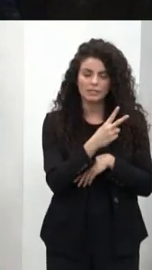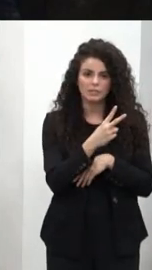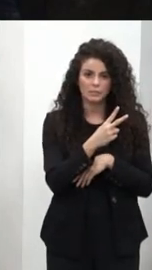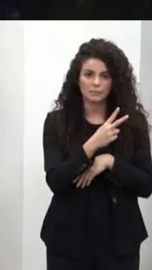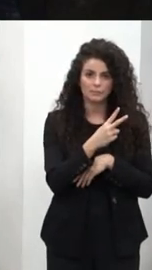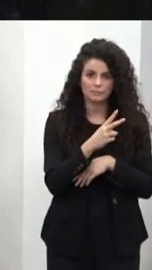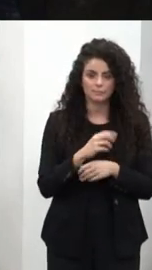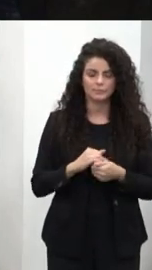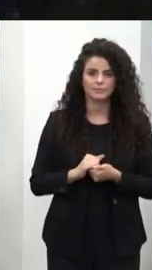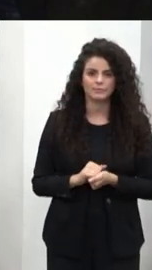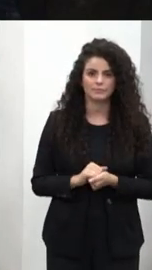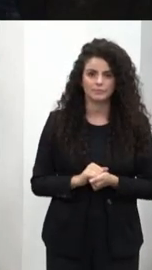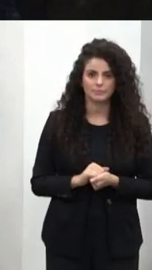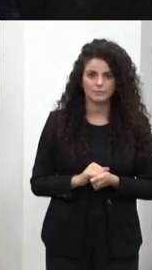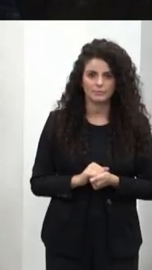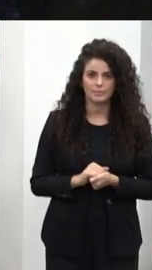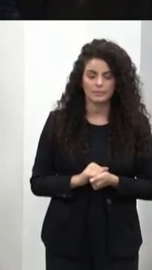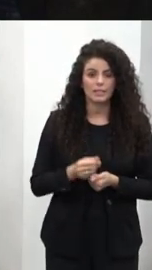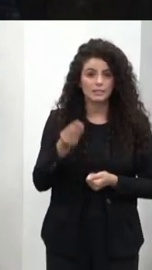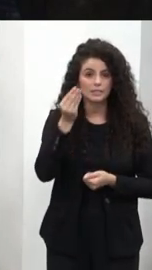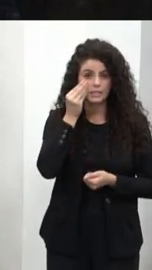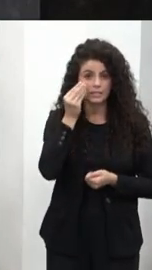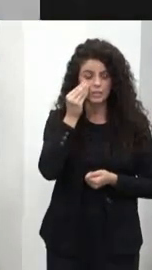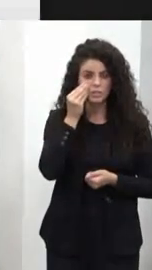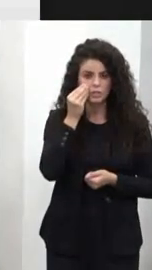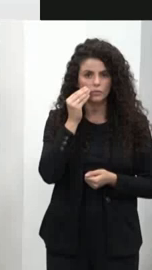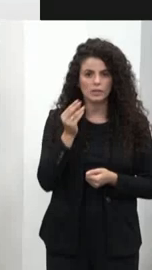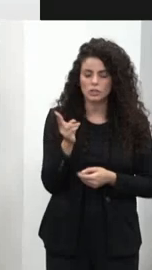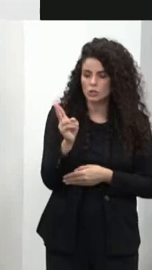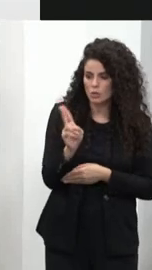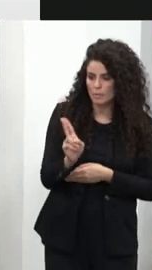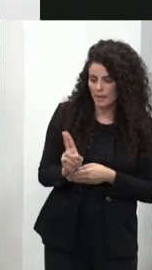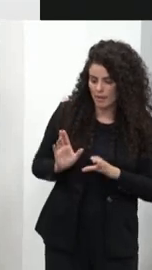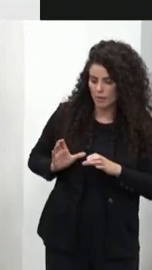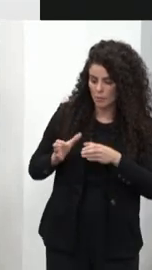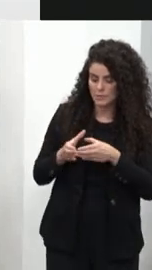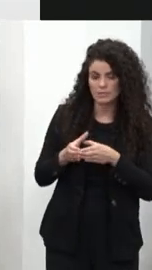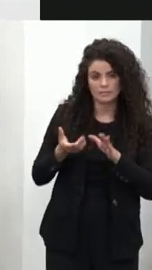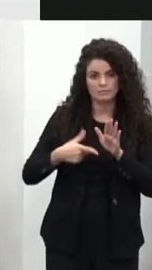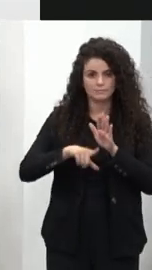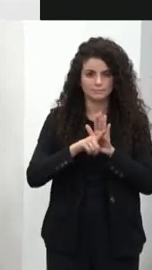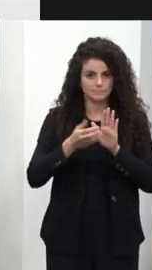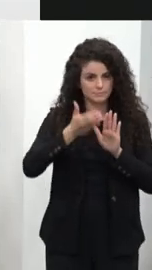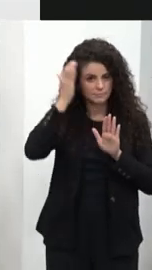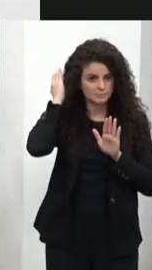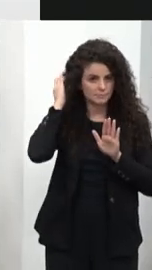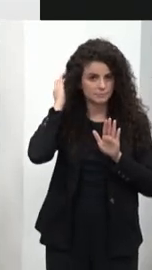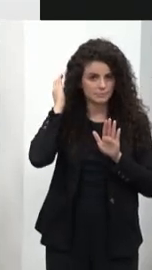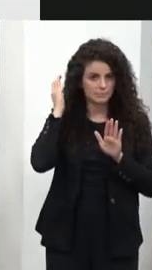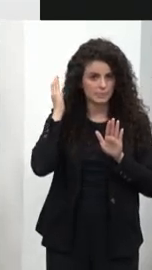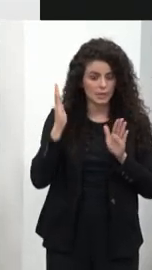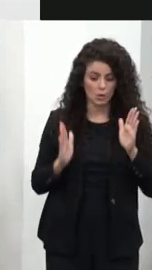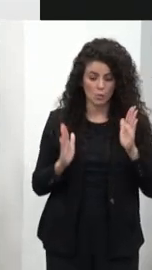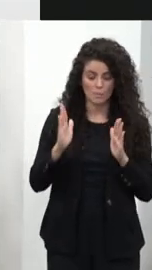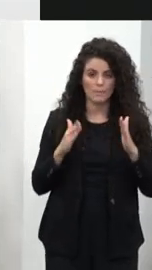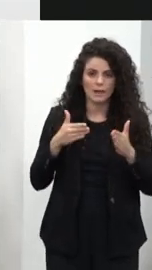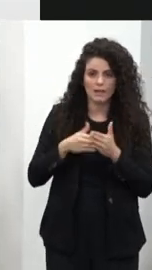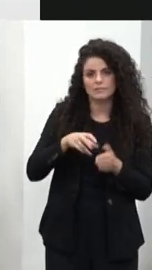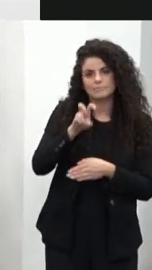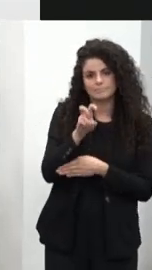são instituir e nomear as comissões operacionalização e acompanhamento da Lei Paulo Gustavo o prazo cinco de Abril